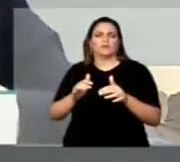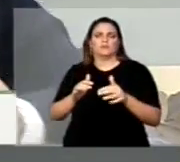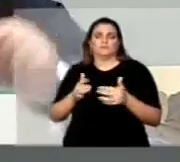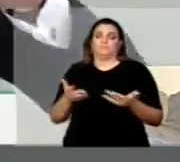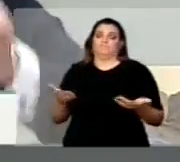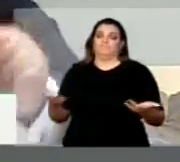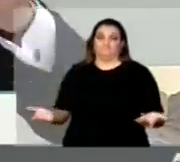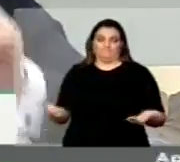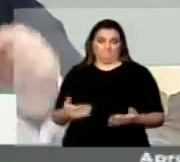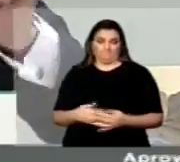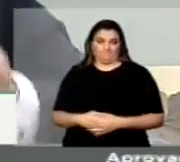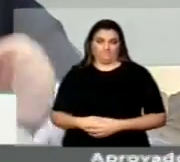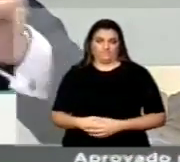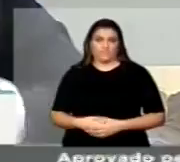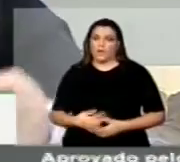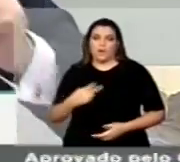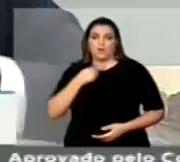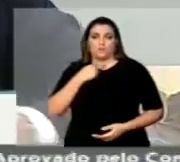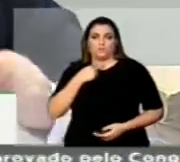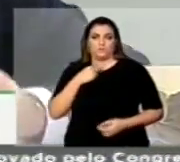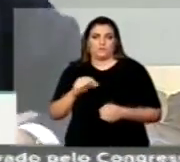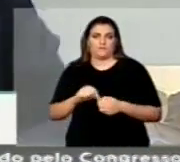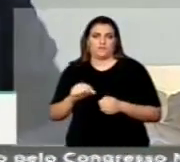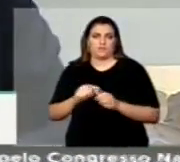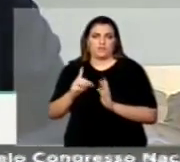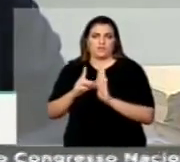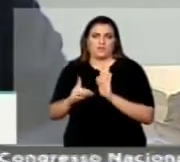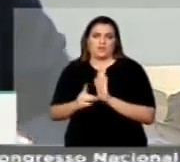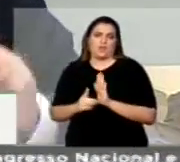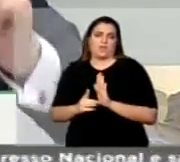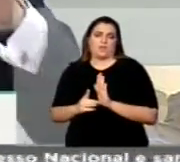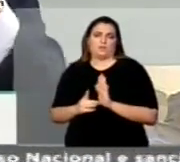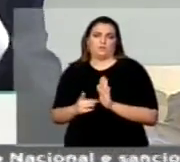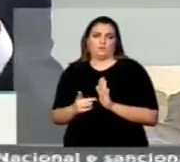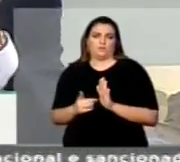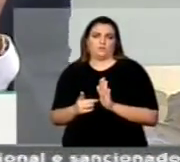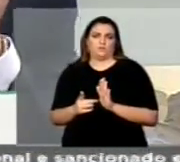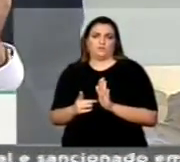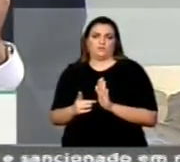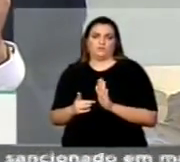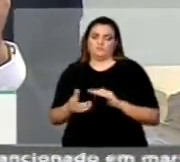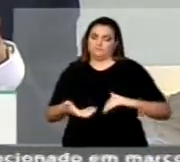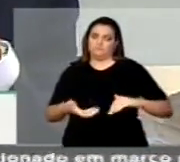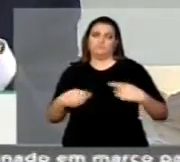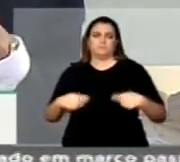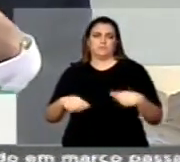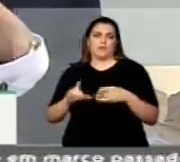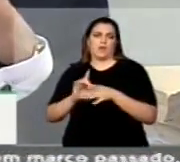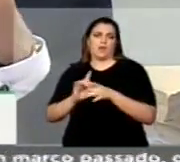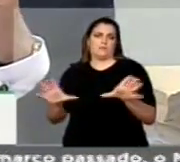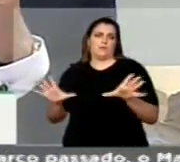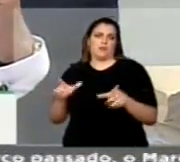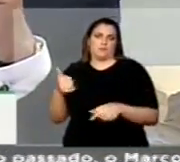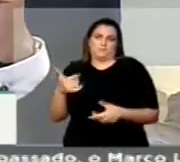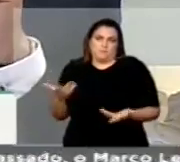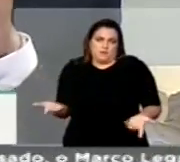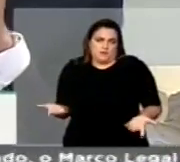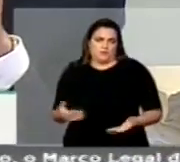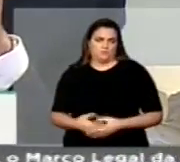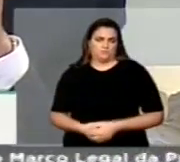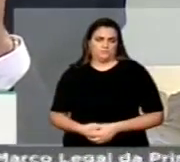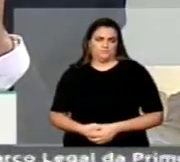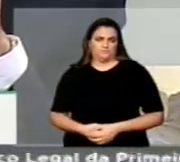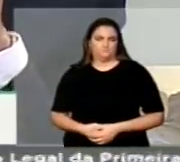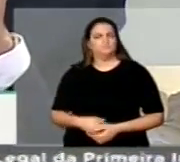aquele decreto sem que o Congresso tivesse aprovado a mudança de meta. Esse reparo eu faço questão de fazer para que